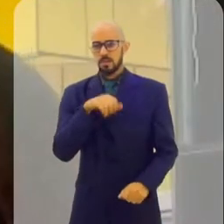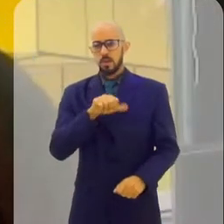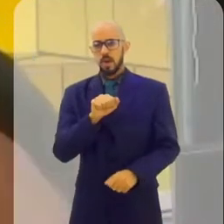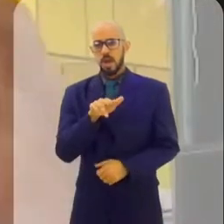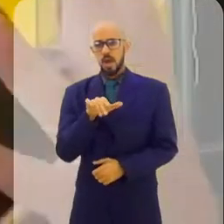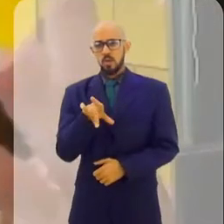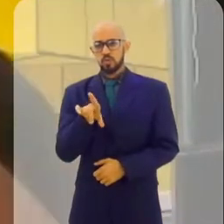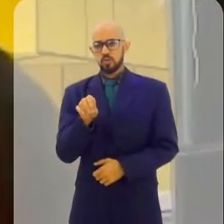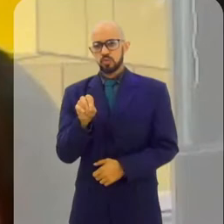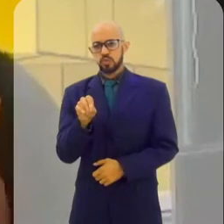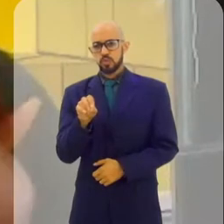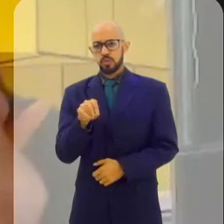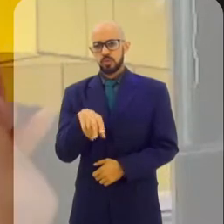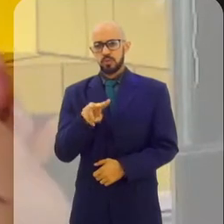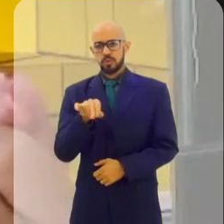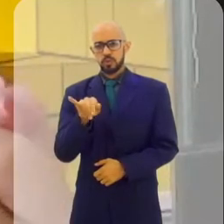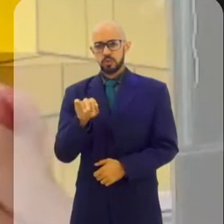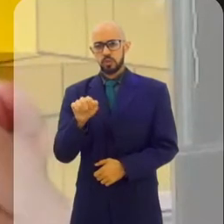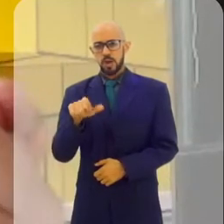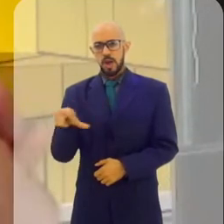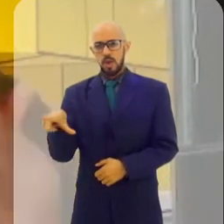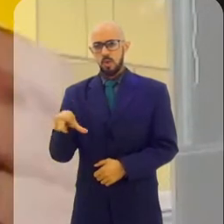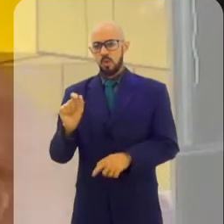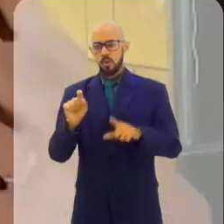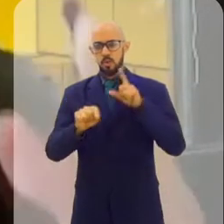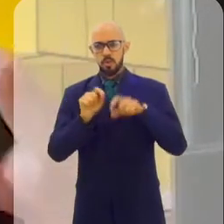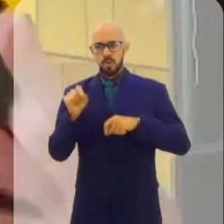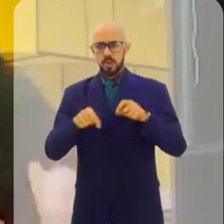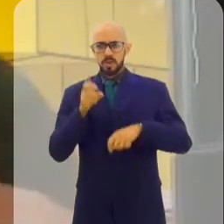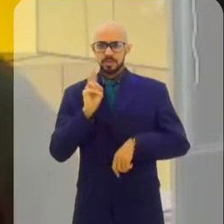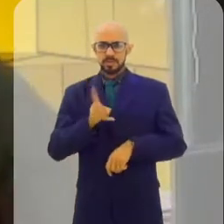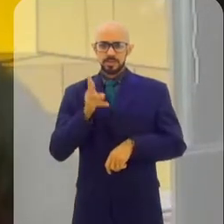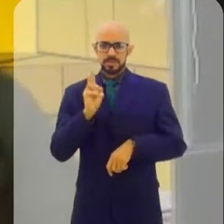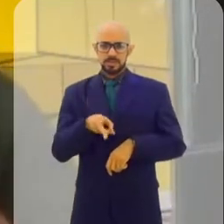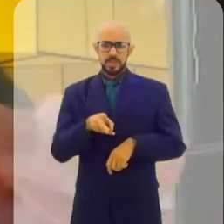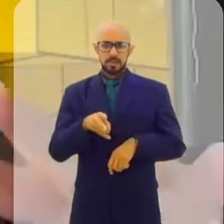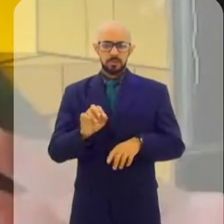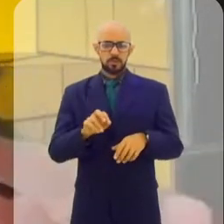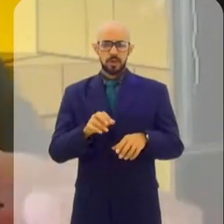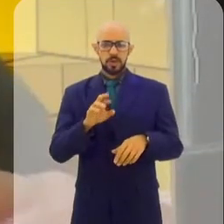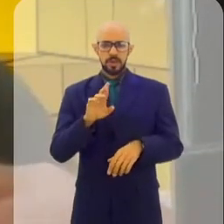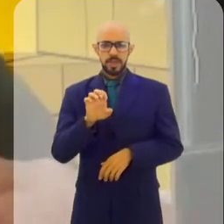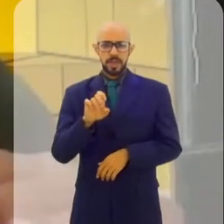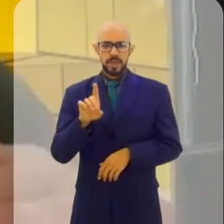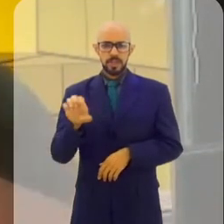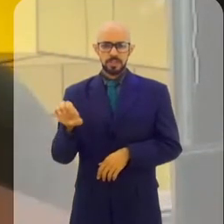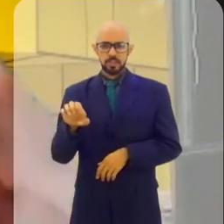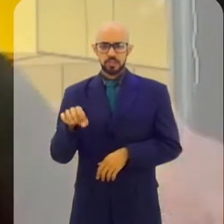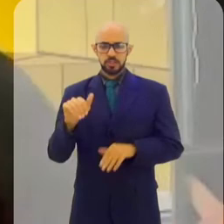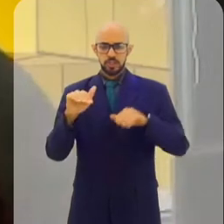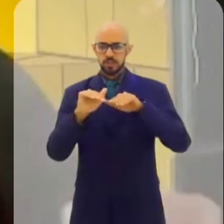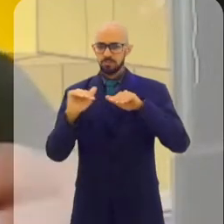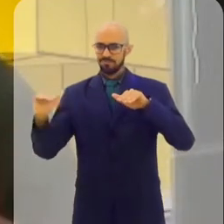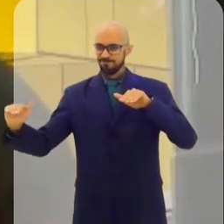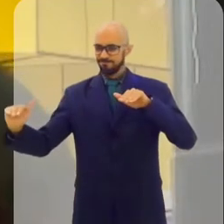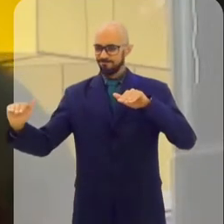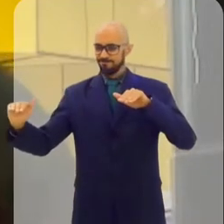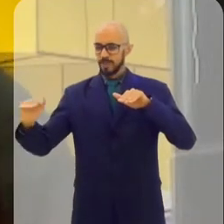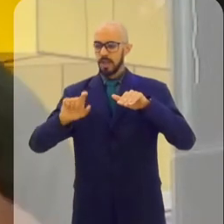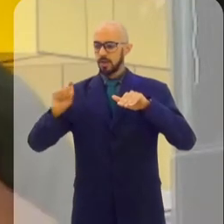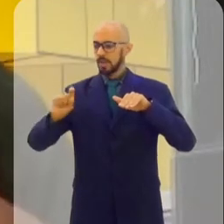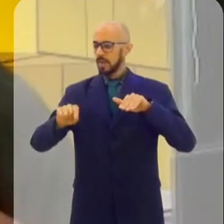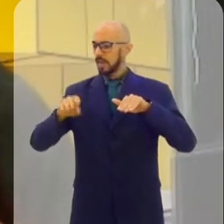no audiovisual, em alguns setores da economia criativa, sempre foram muito em rede, né? Muito horizontalizadas,